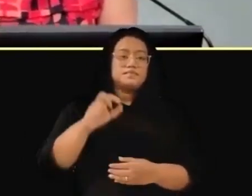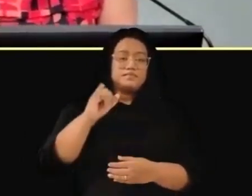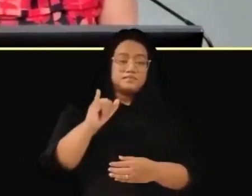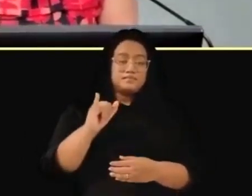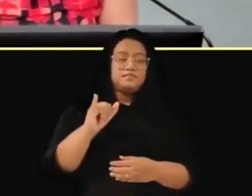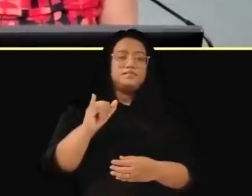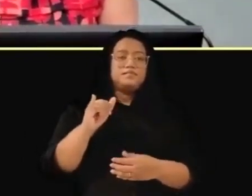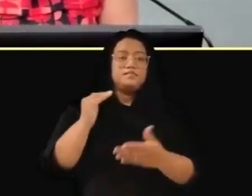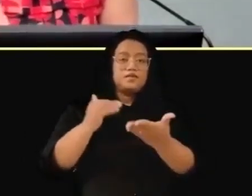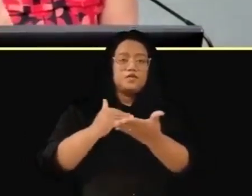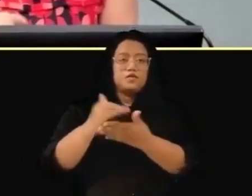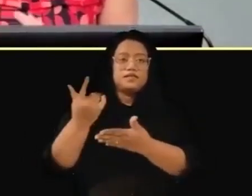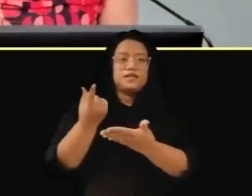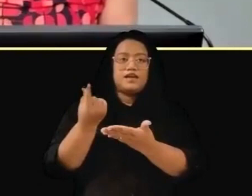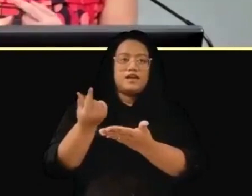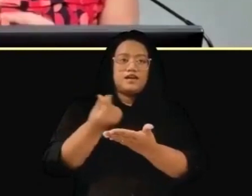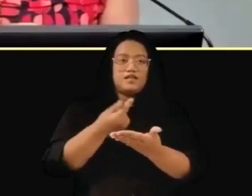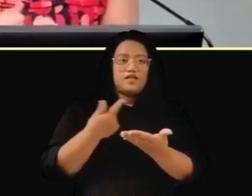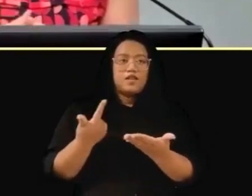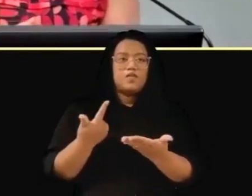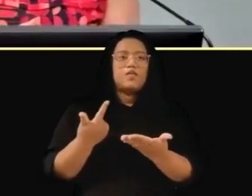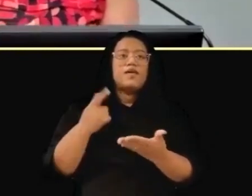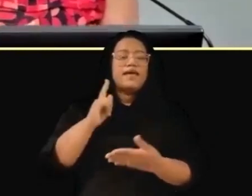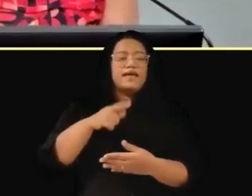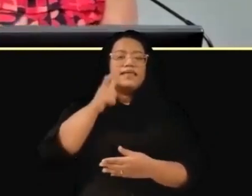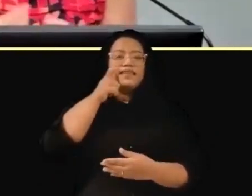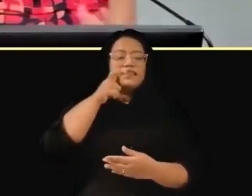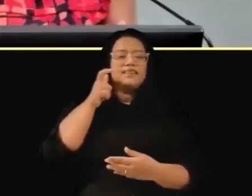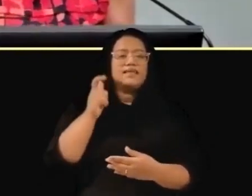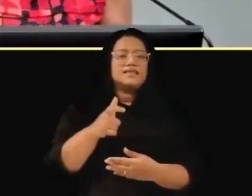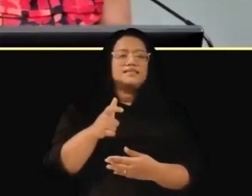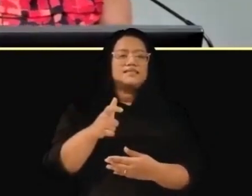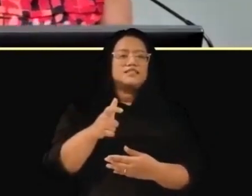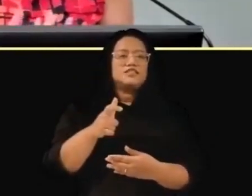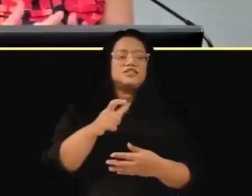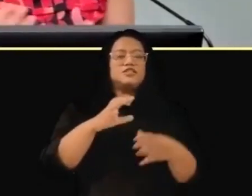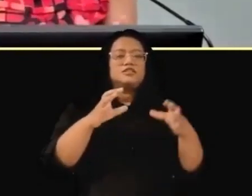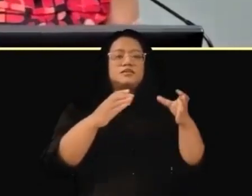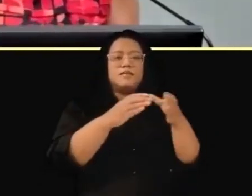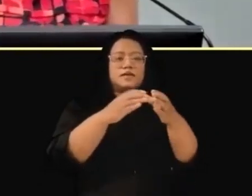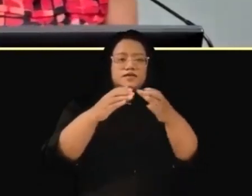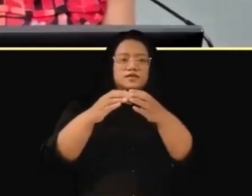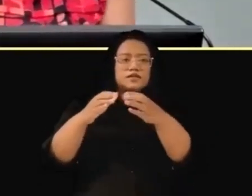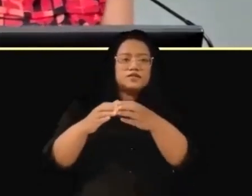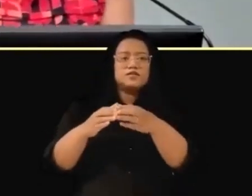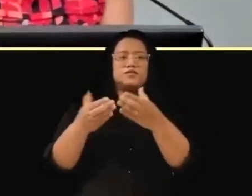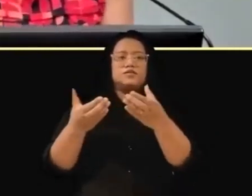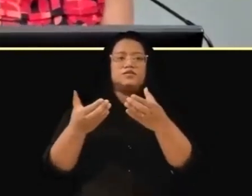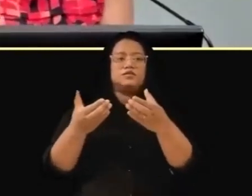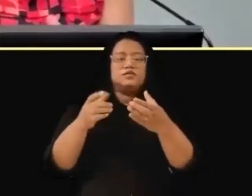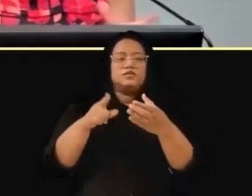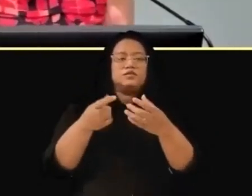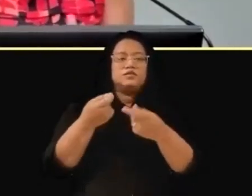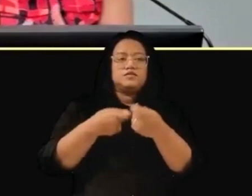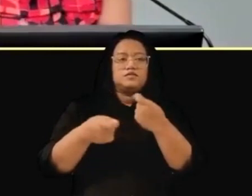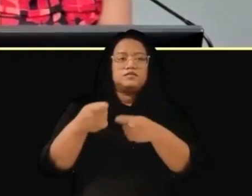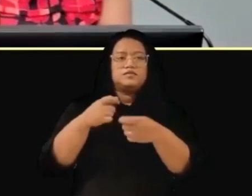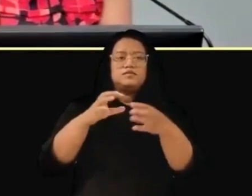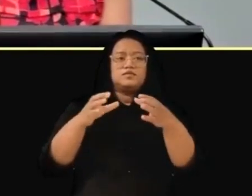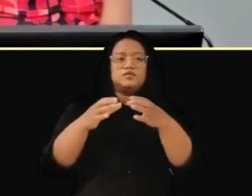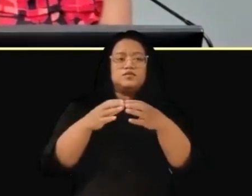monetizado, começa a ser interessante para as organizações, para os grupos financeiros, para os